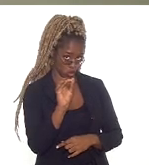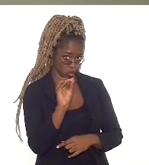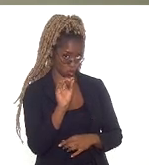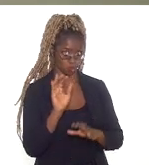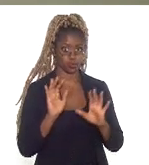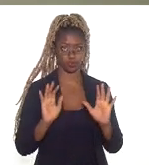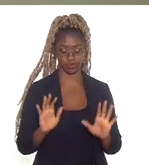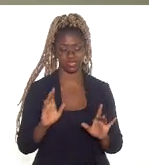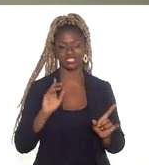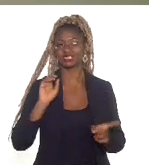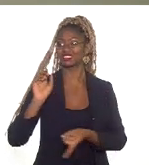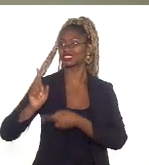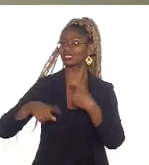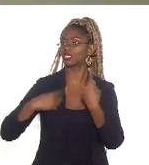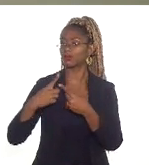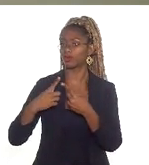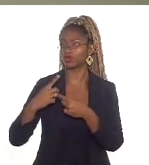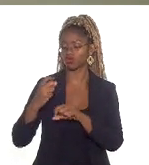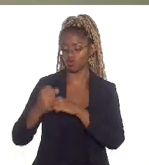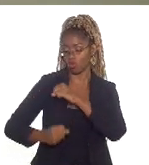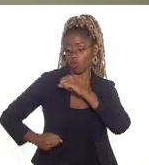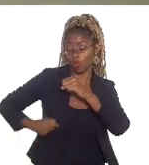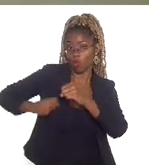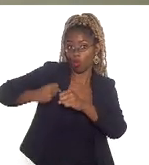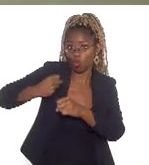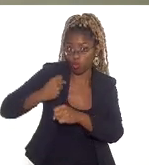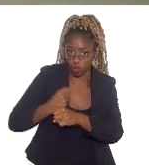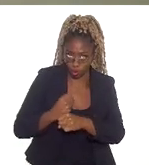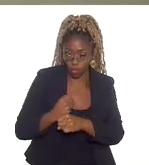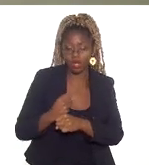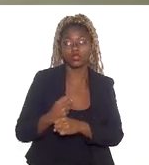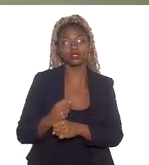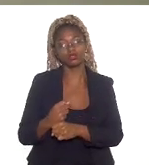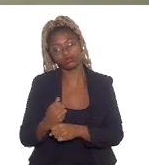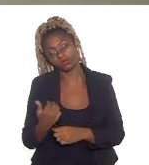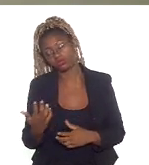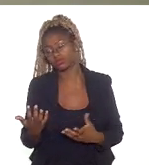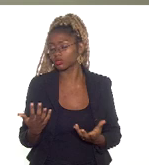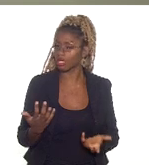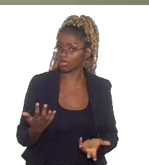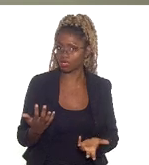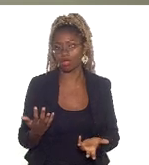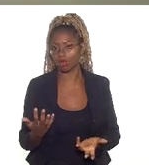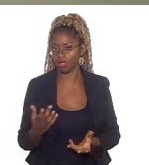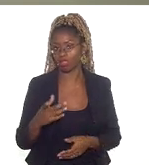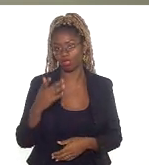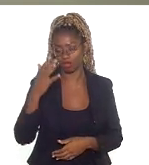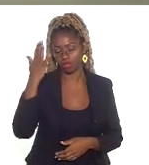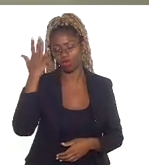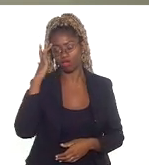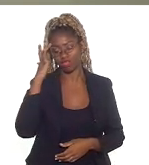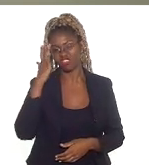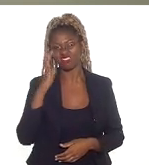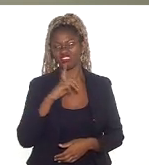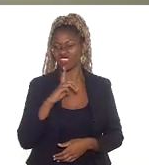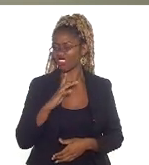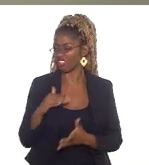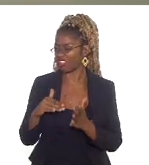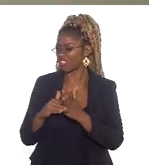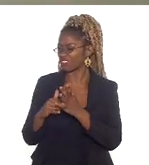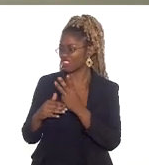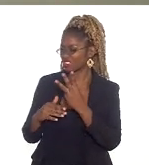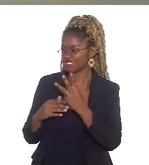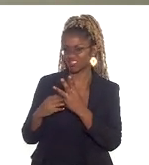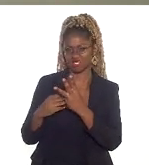depois, virou o ano, tem até, salvo erro de memória, 3 meses depois